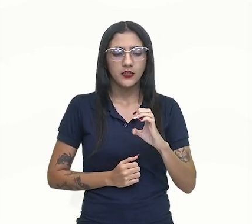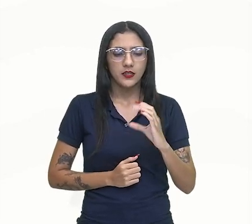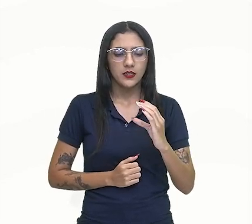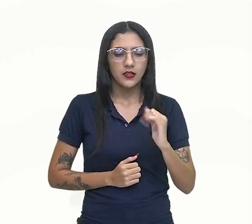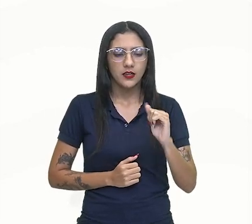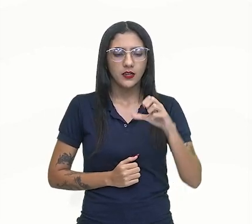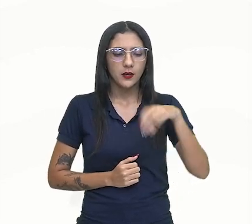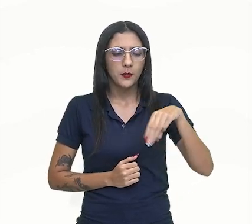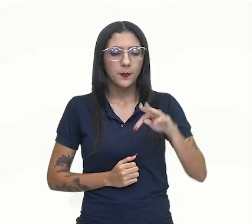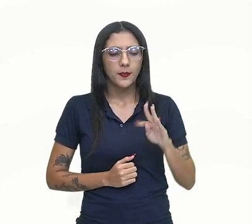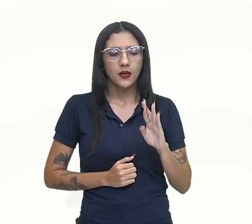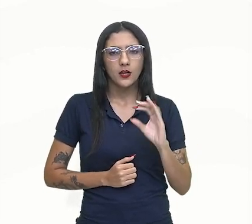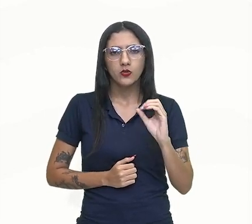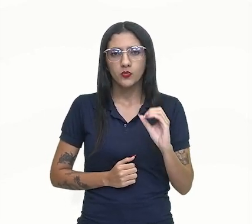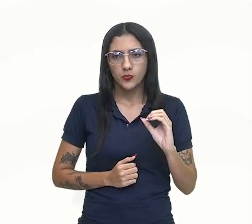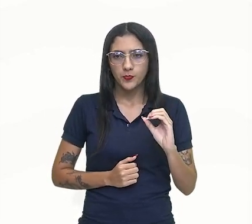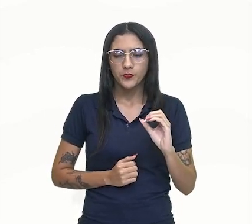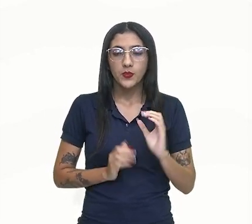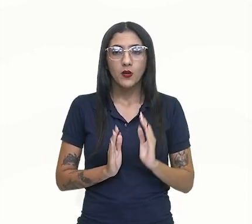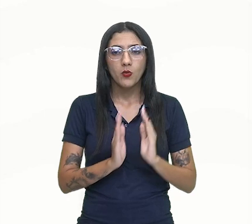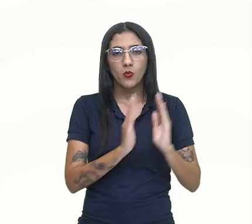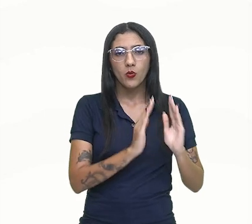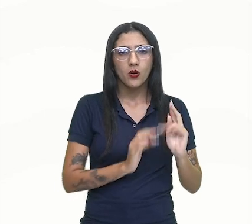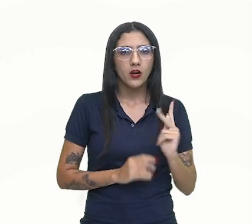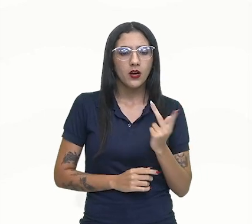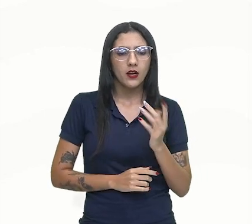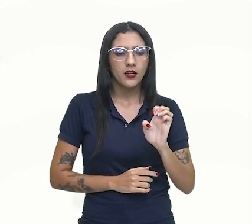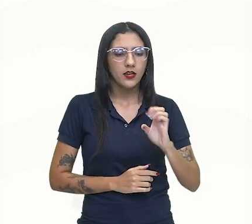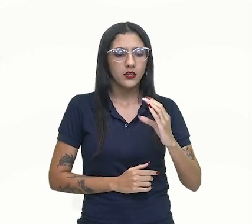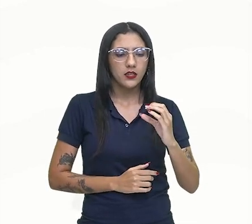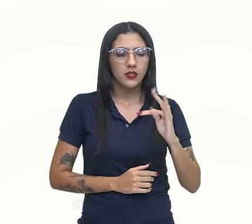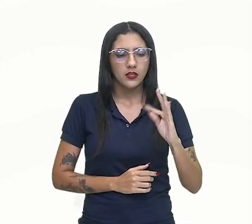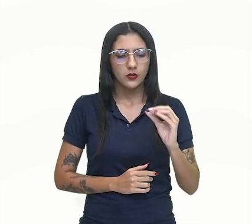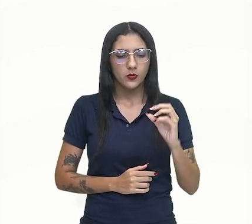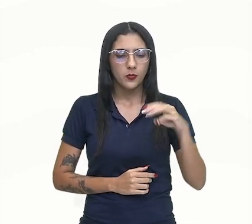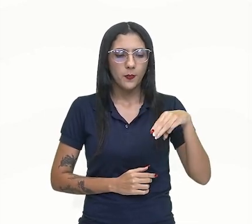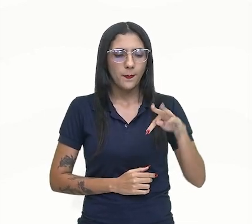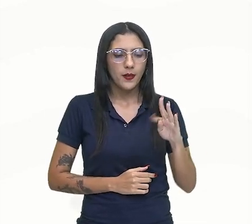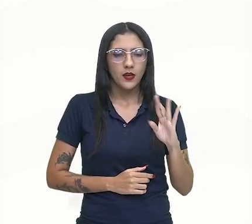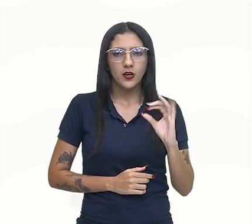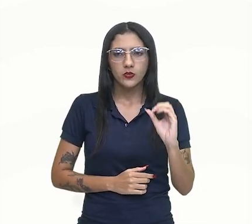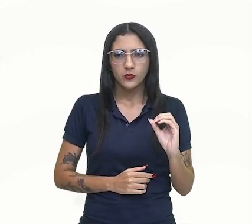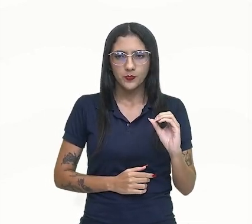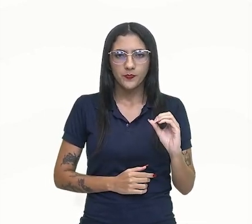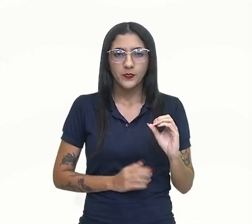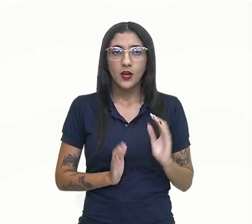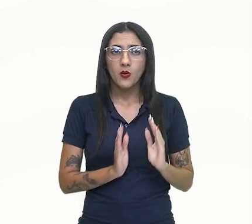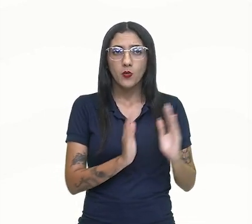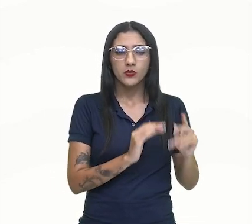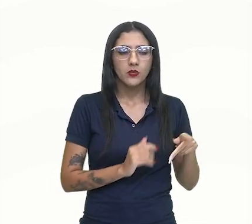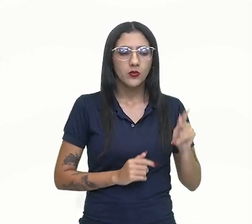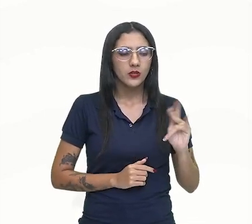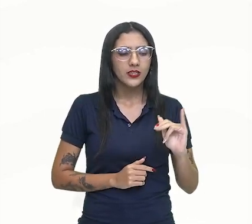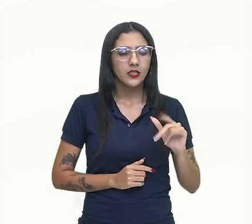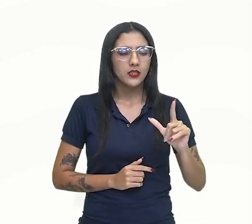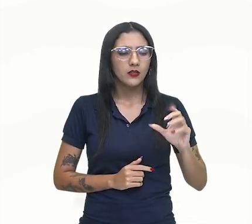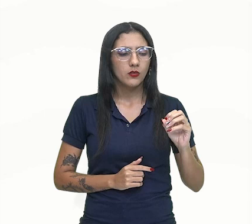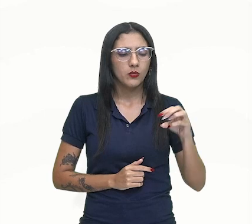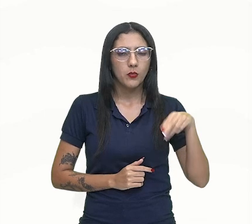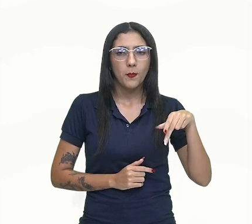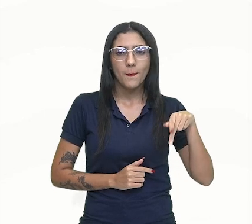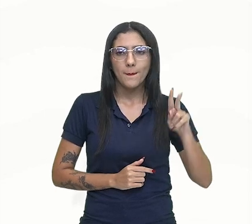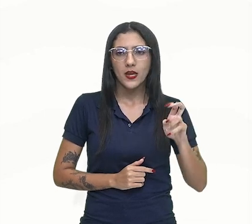ok? O HM é o hectômetro e o KM é o